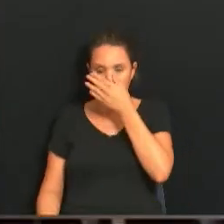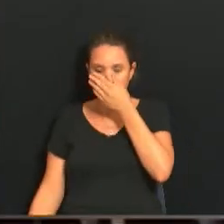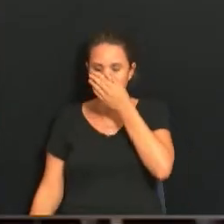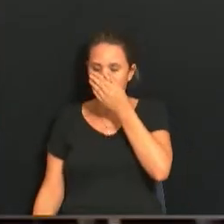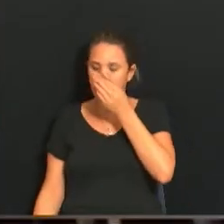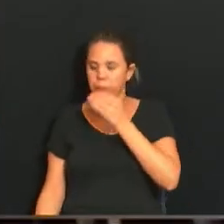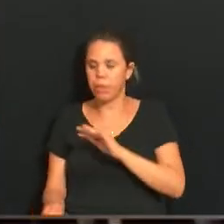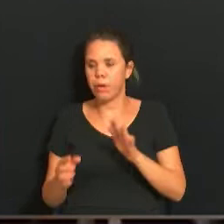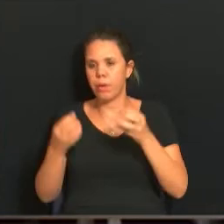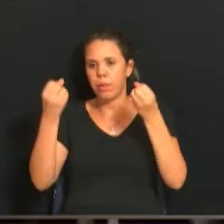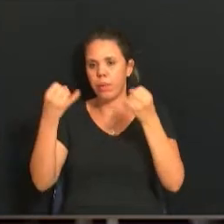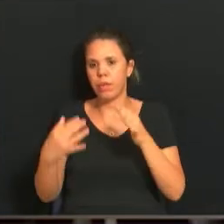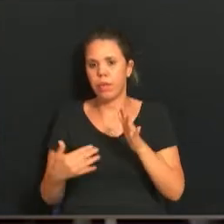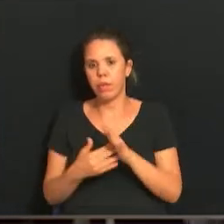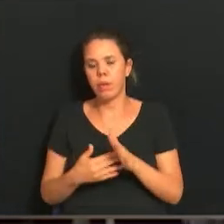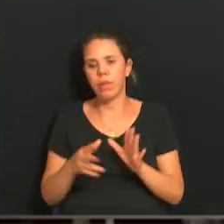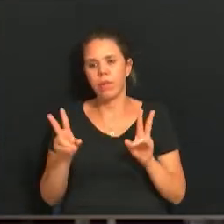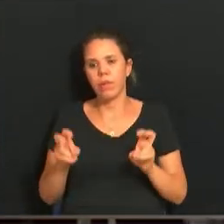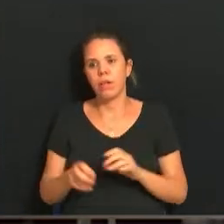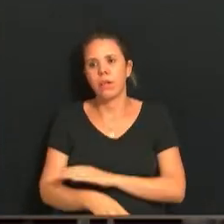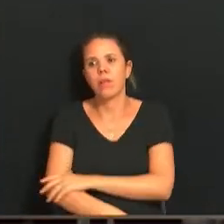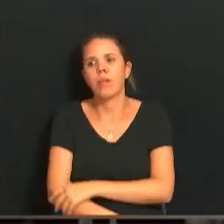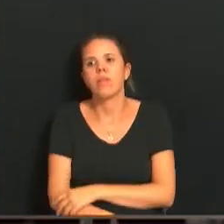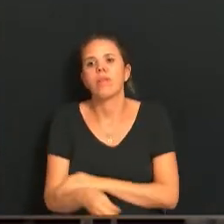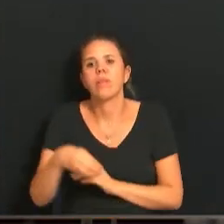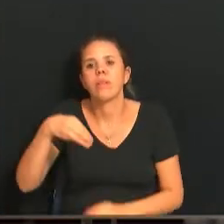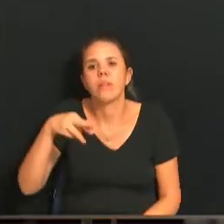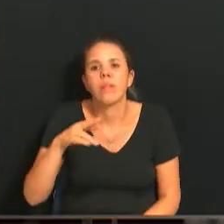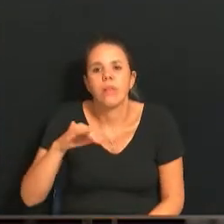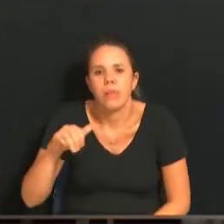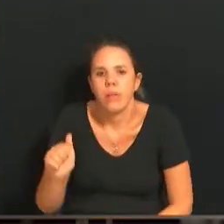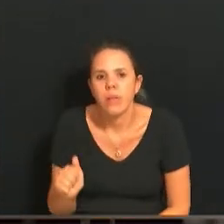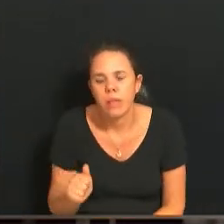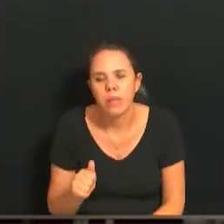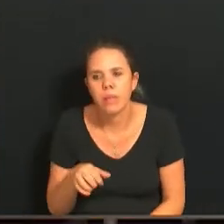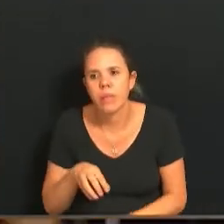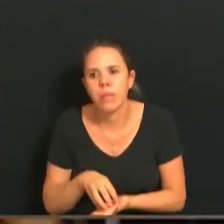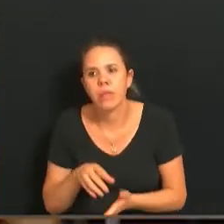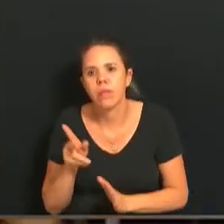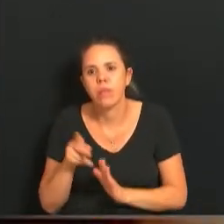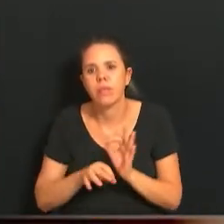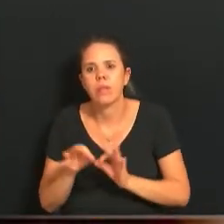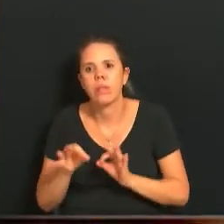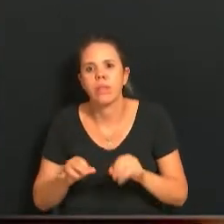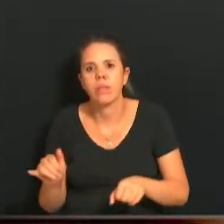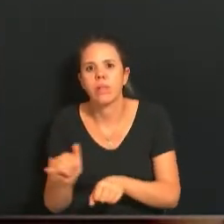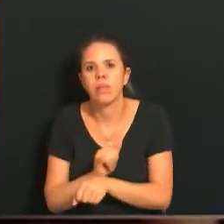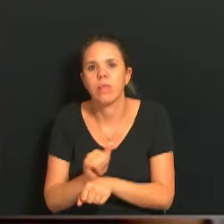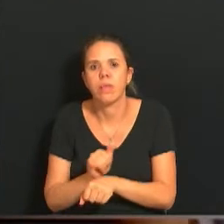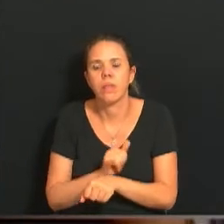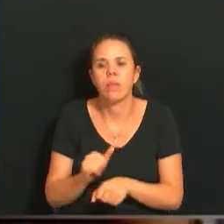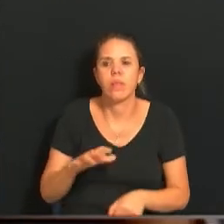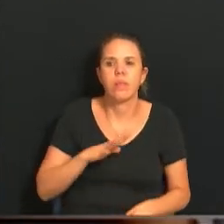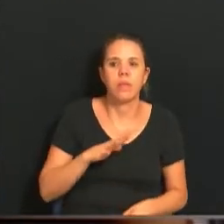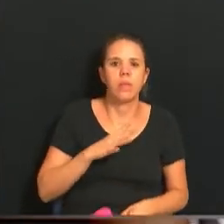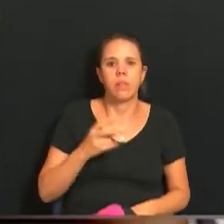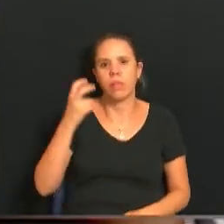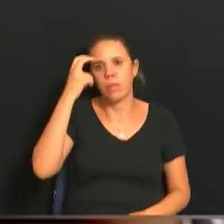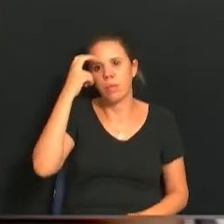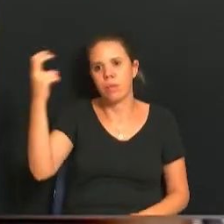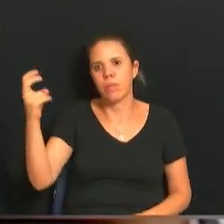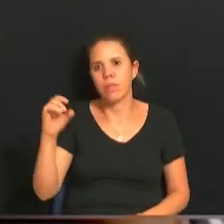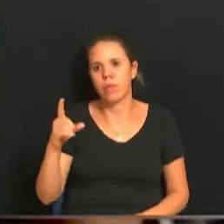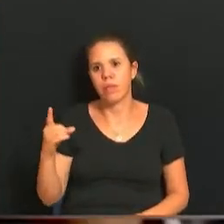últimas explicações sobre o assunto foi Mariana Saavedra, do setor de projetos estratégicos e cidades inteligentes da